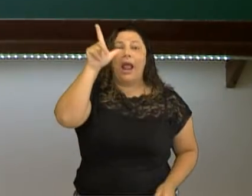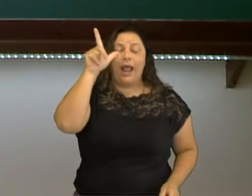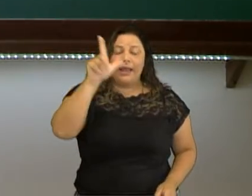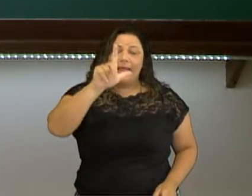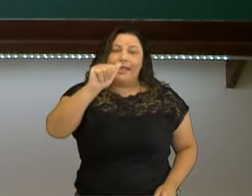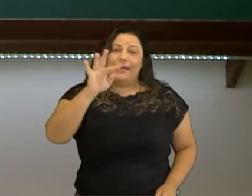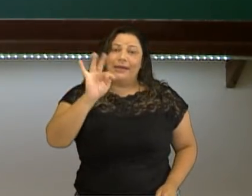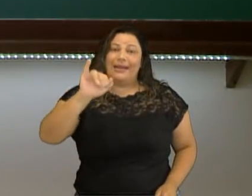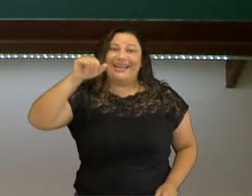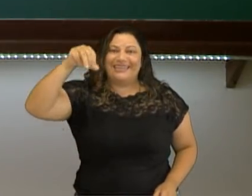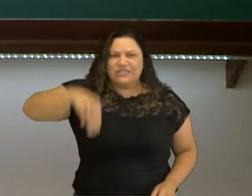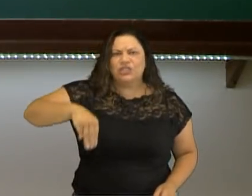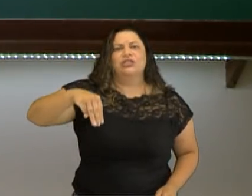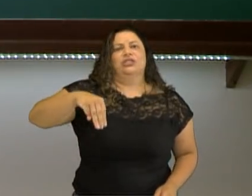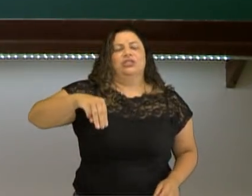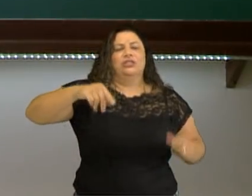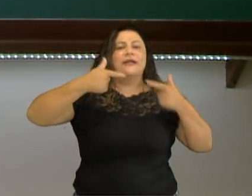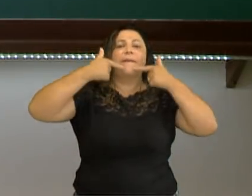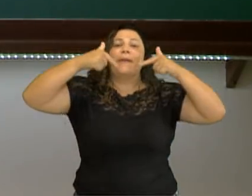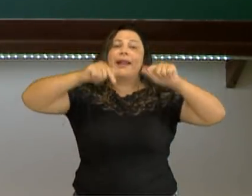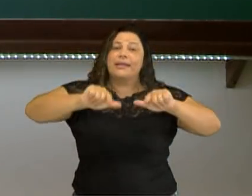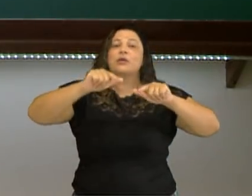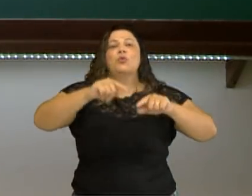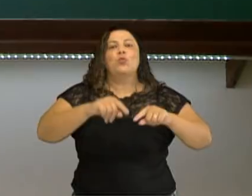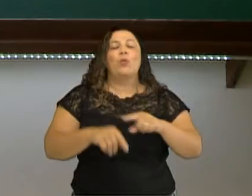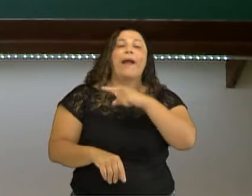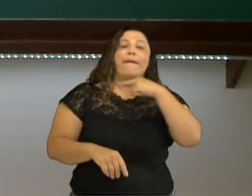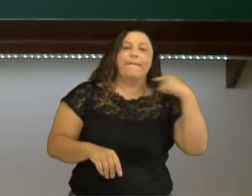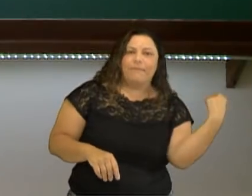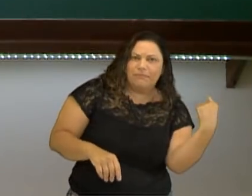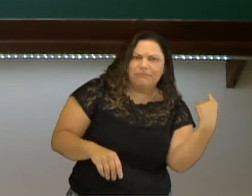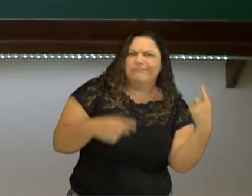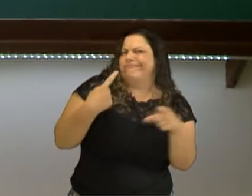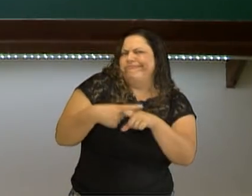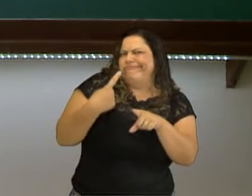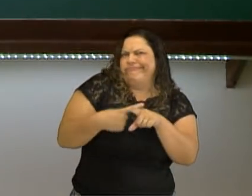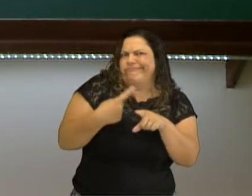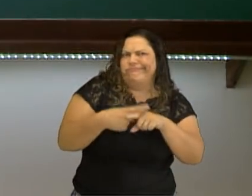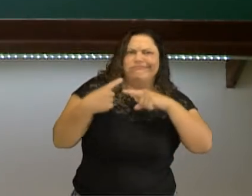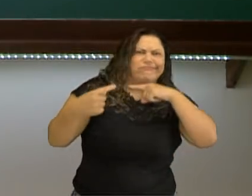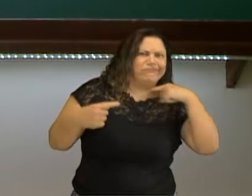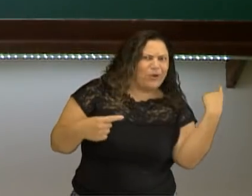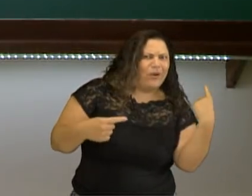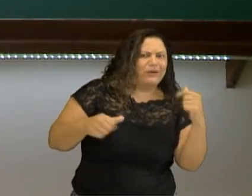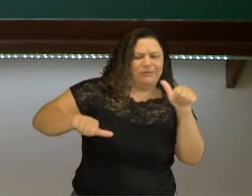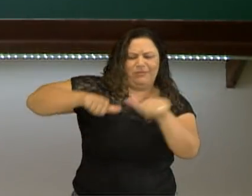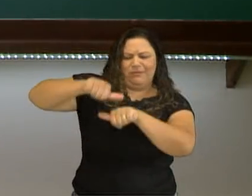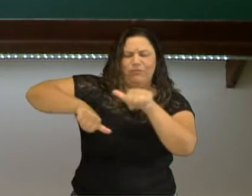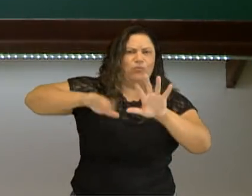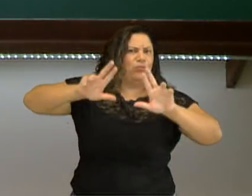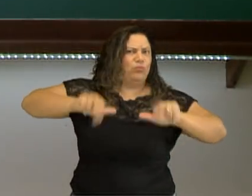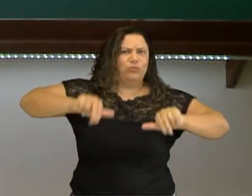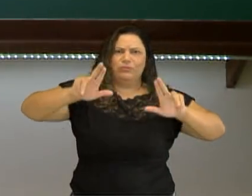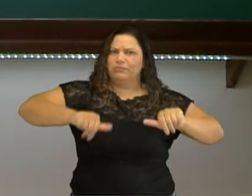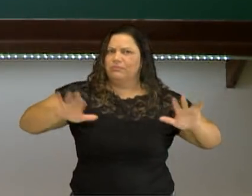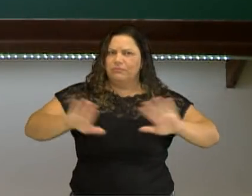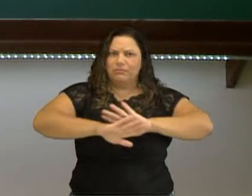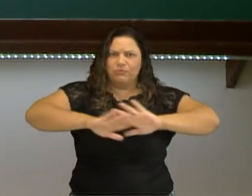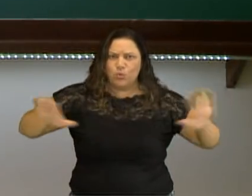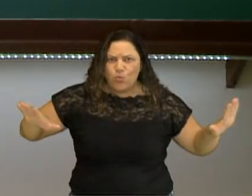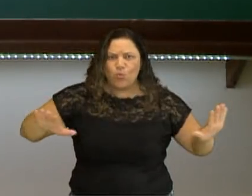língua morta. Por que morta? Porque ela não sofre alterações. Tanto a ortografia quanto a grafia das palavras não